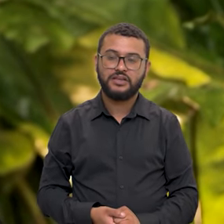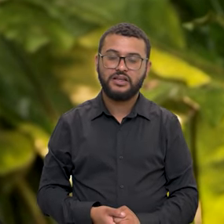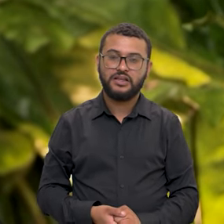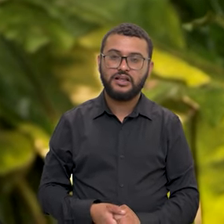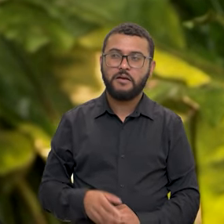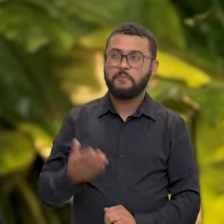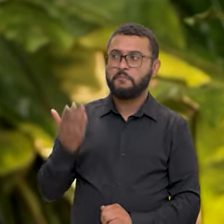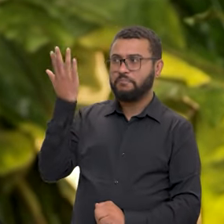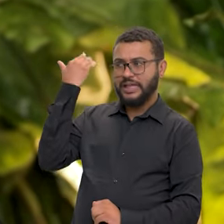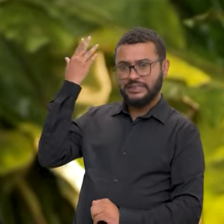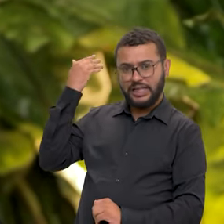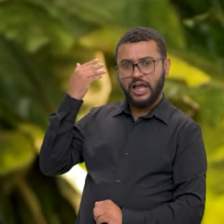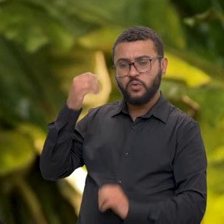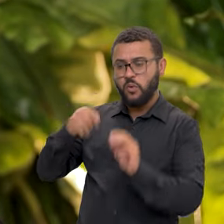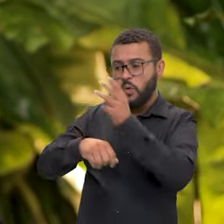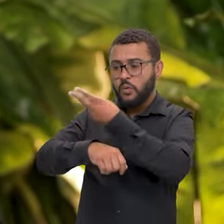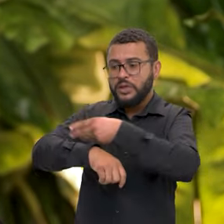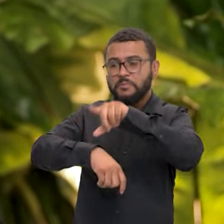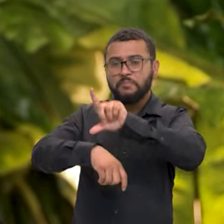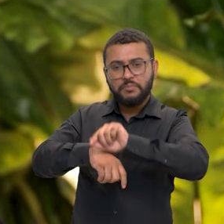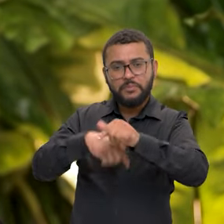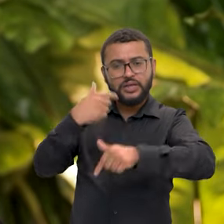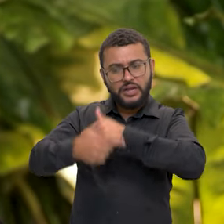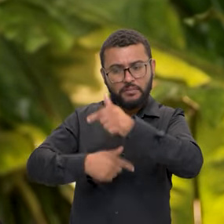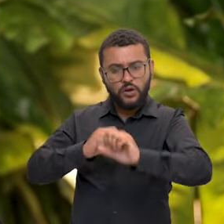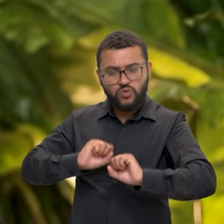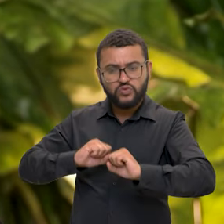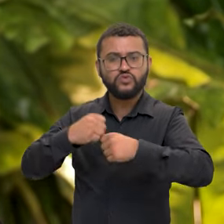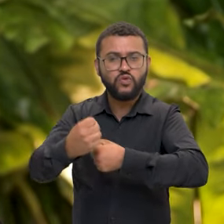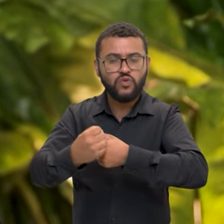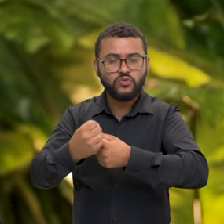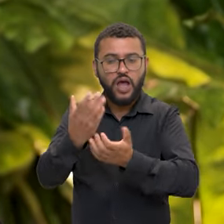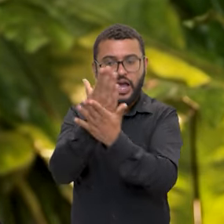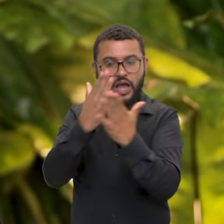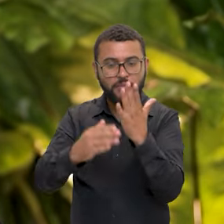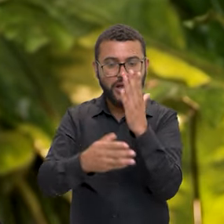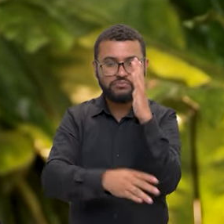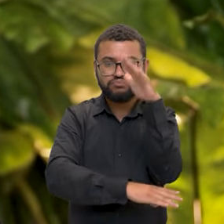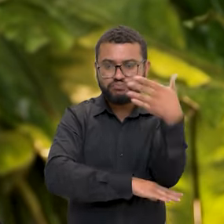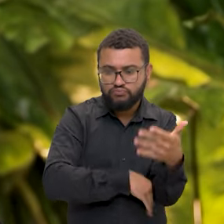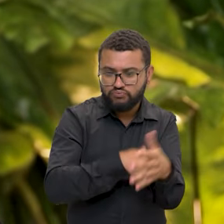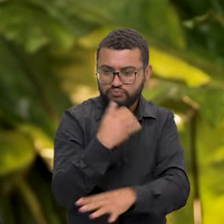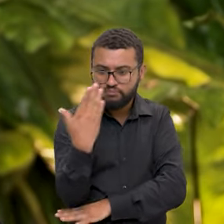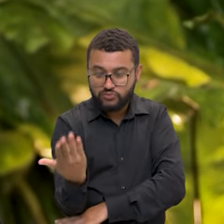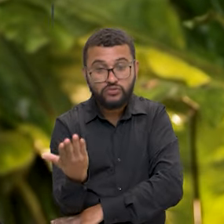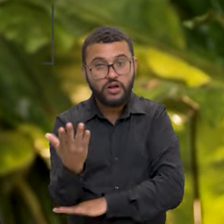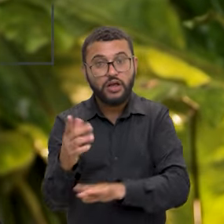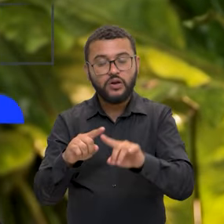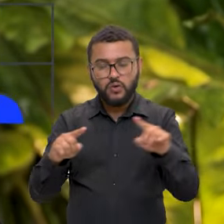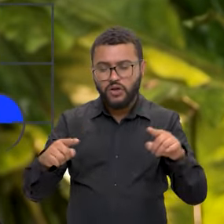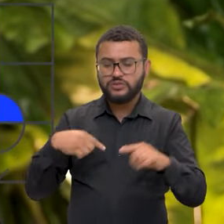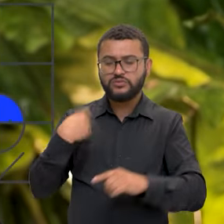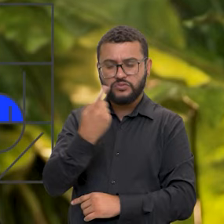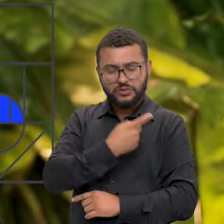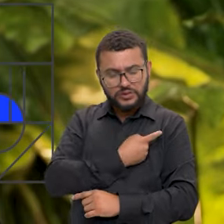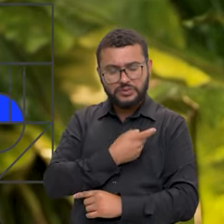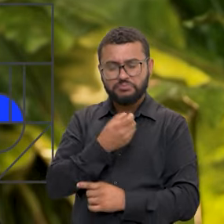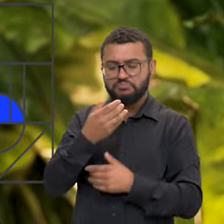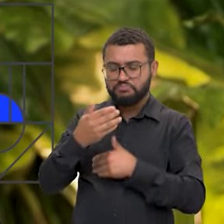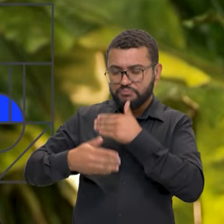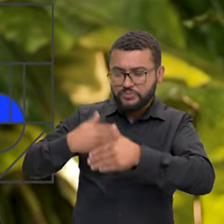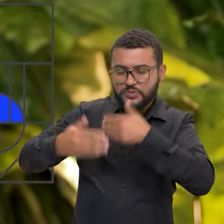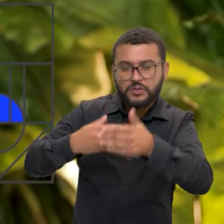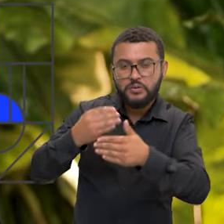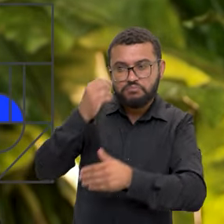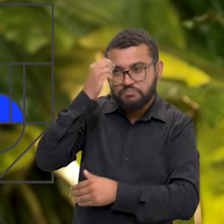expertise em relação a esse tema. O Ministério do Meio Ambiente elabora o plano de prevenção e combate ao desmatamento e o Ibama faz a execução dessas